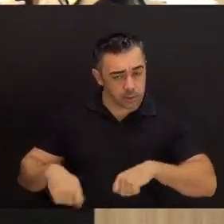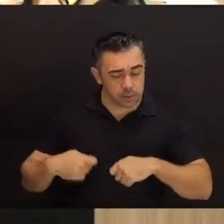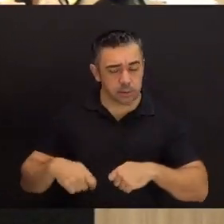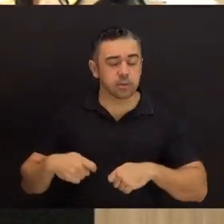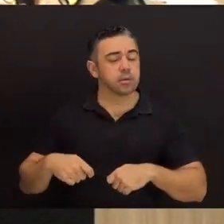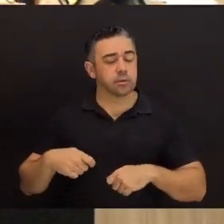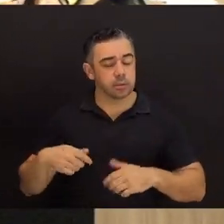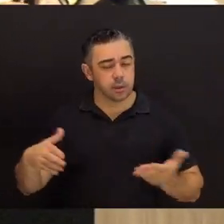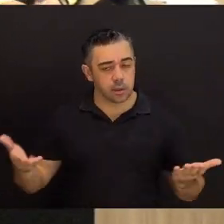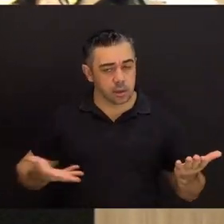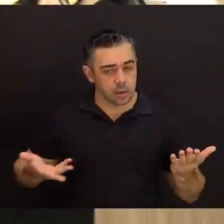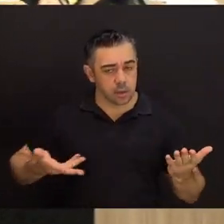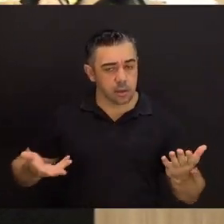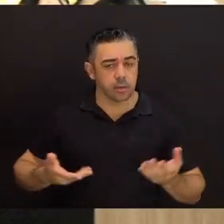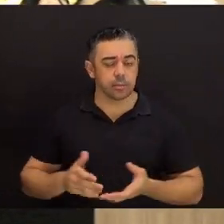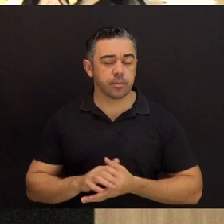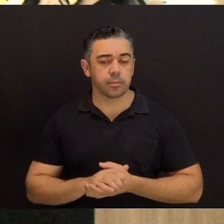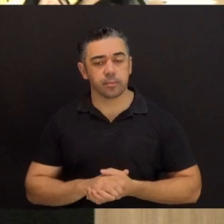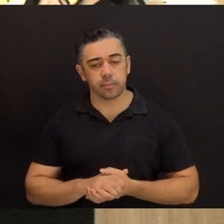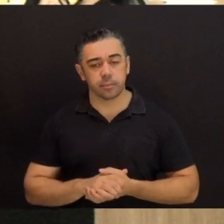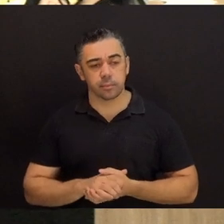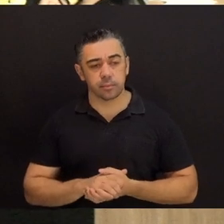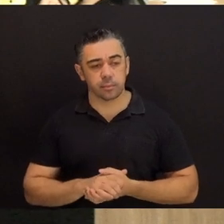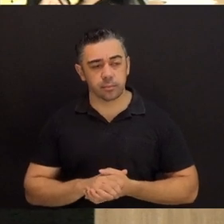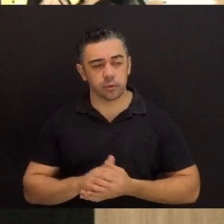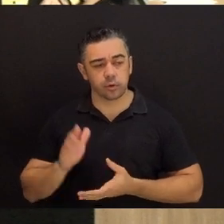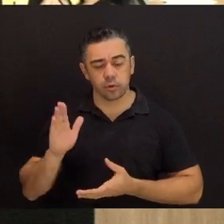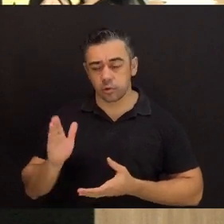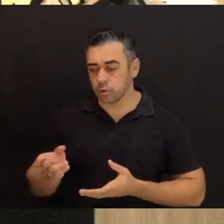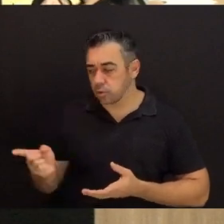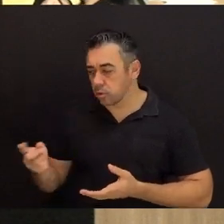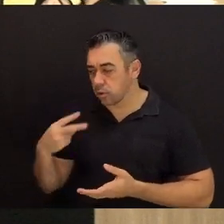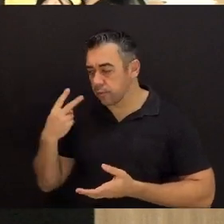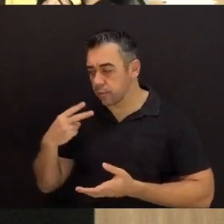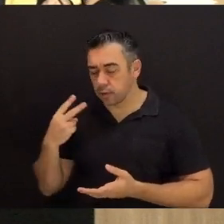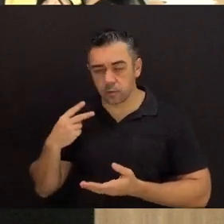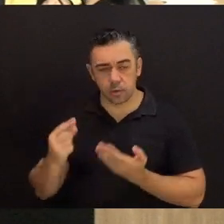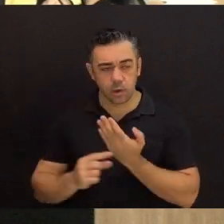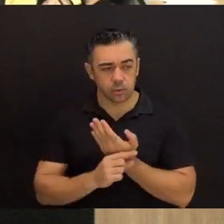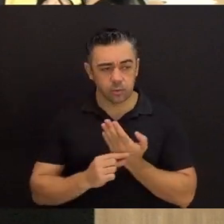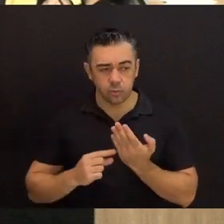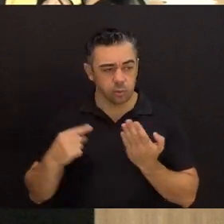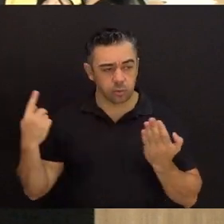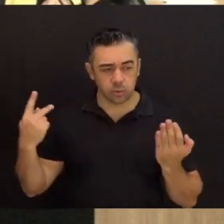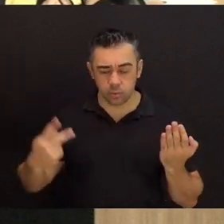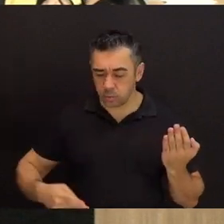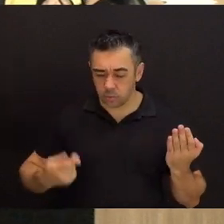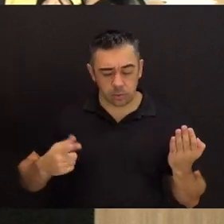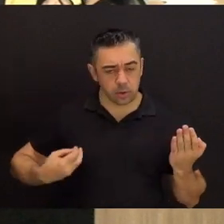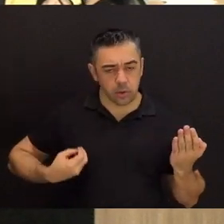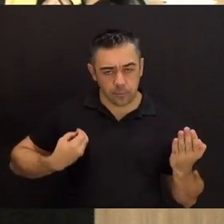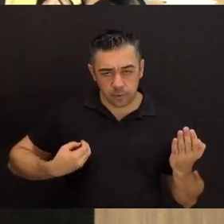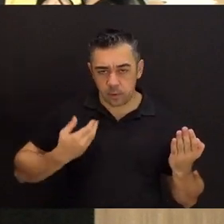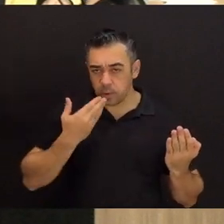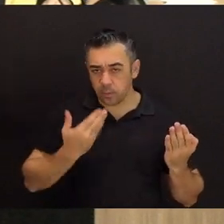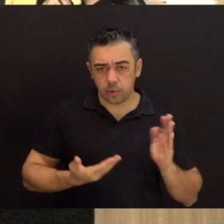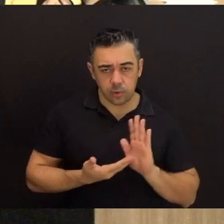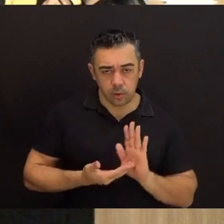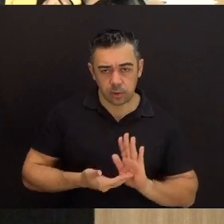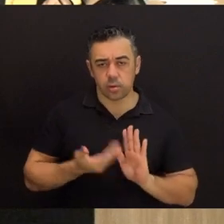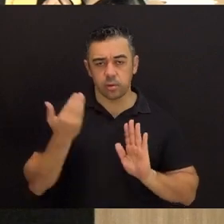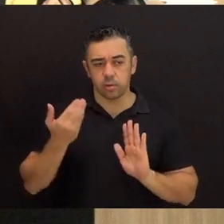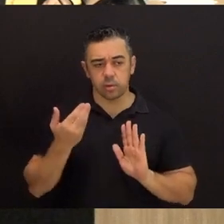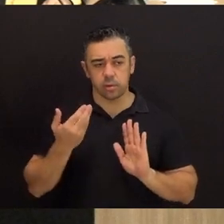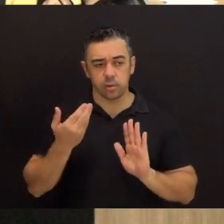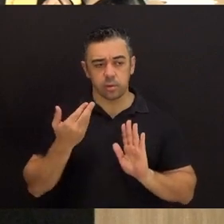ações imediatas como o vereador autor do requerimento não está presente e também pediu a retirada do presidente